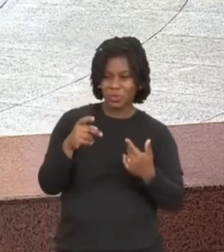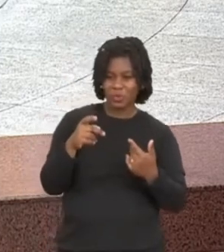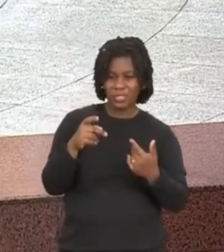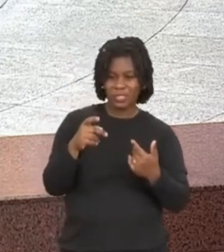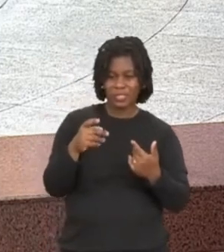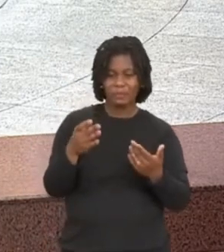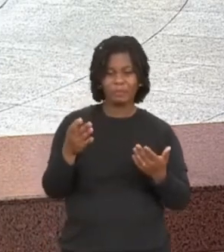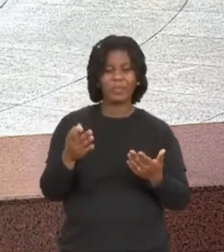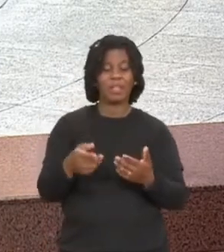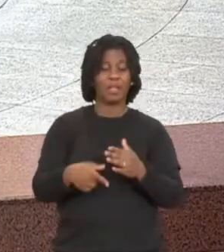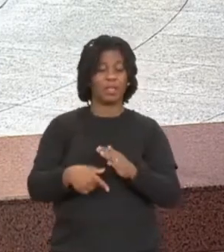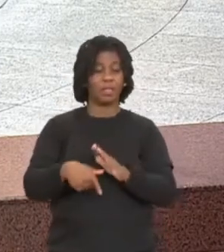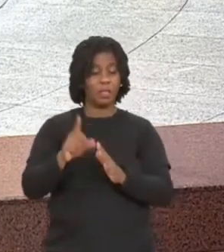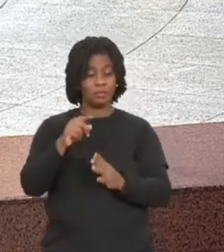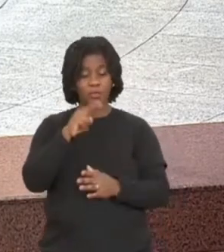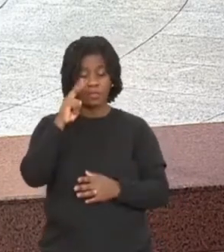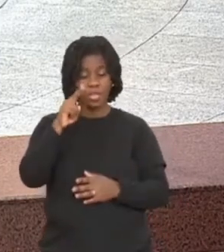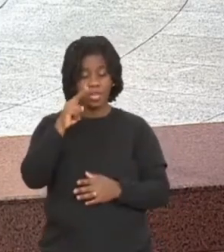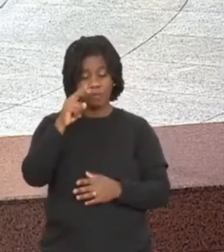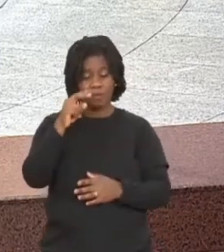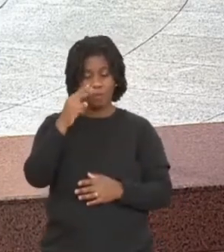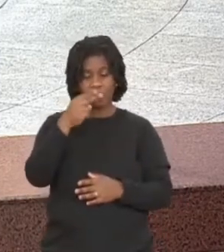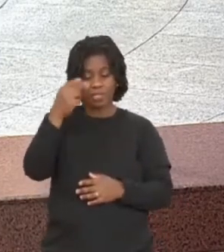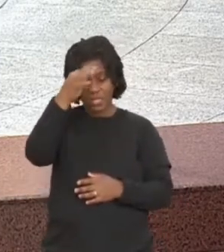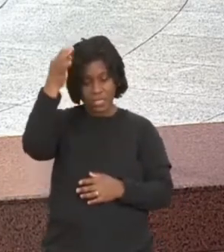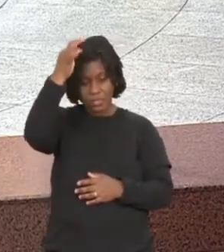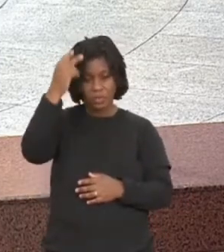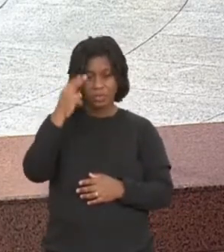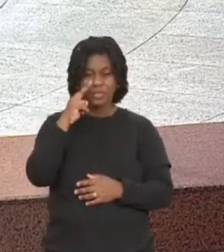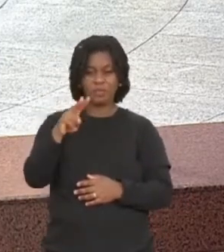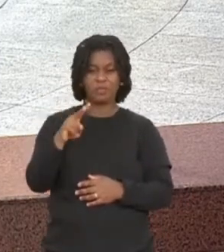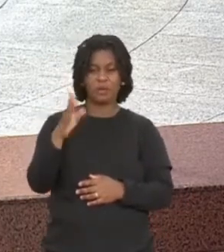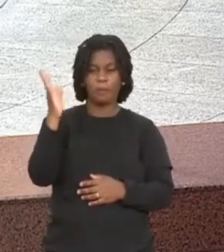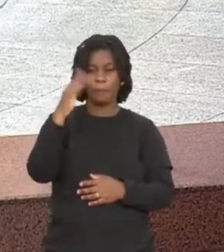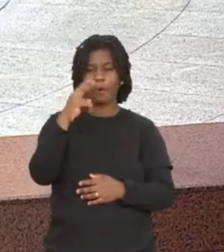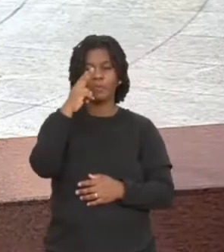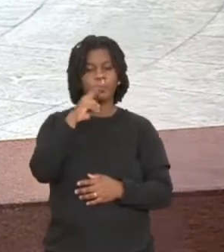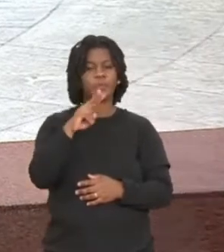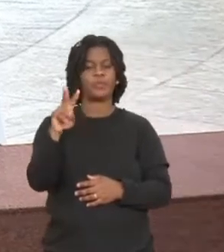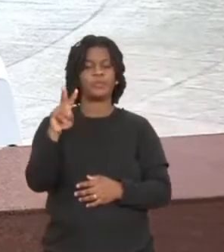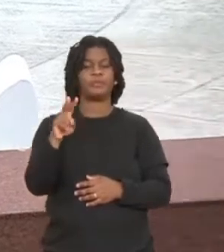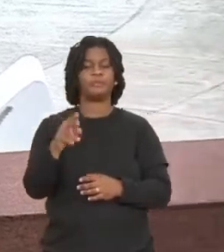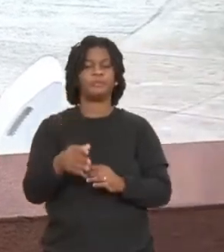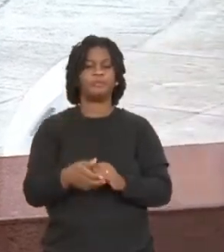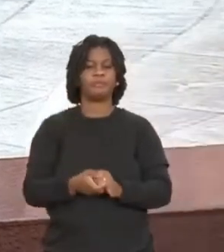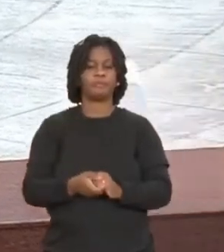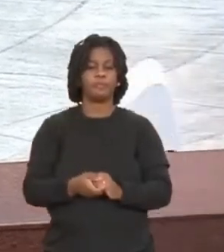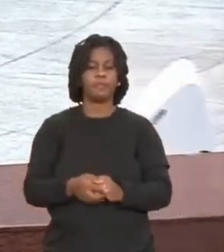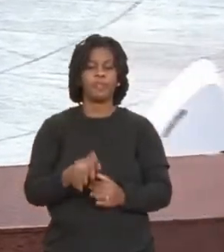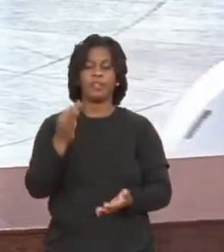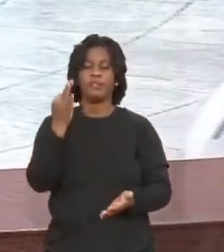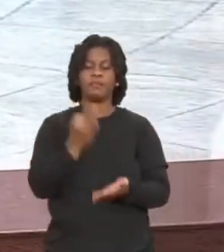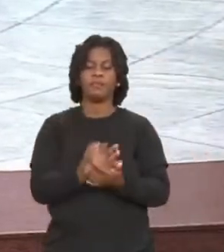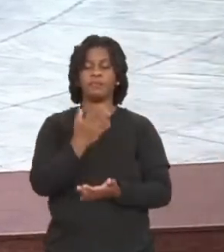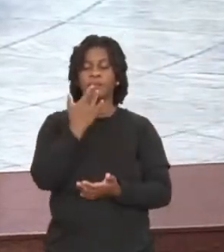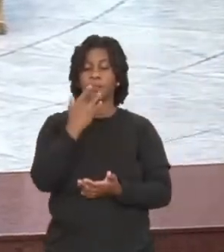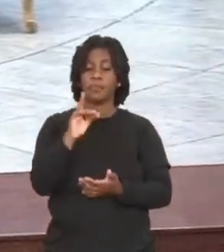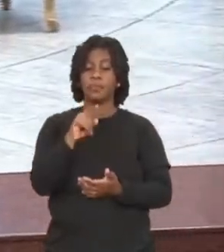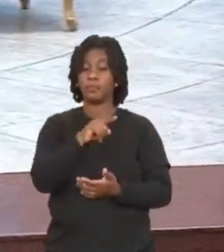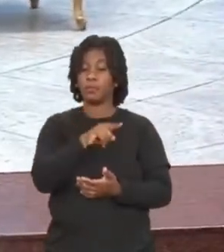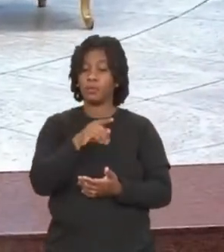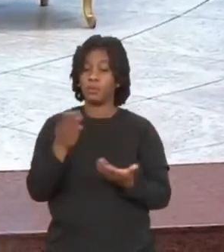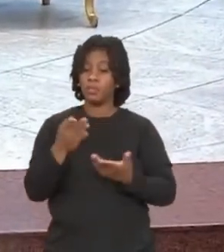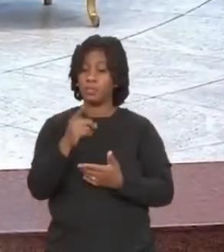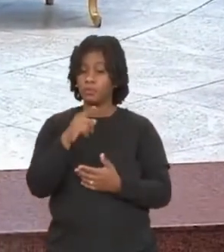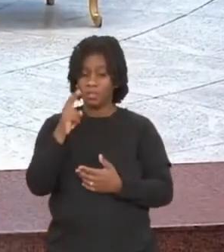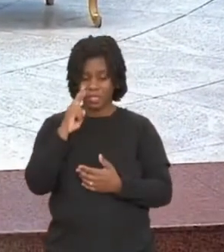olhava com um olhar santo, puro, você olha hoje com maus olhos. Pela falta de temor, hoje você